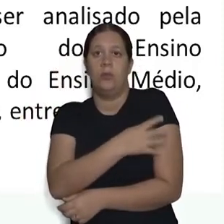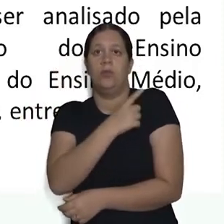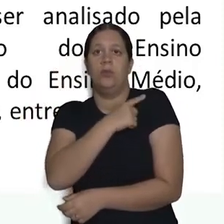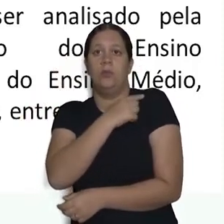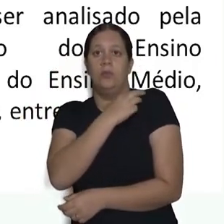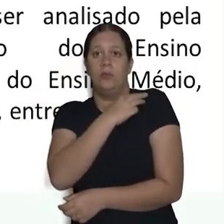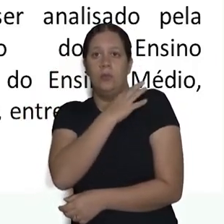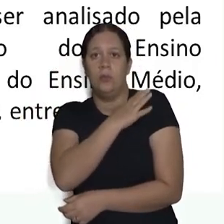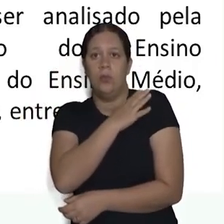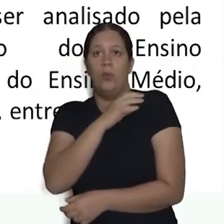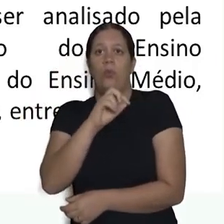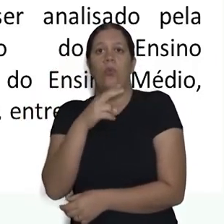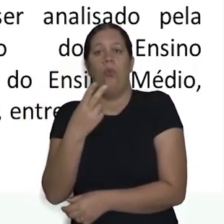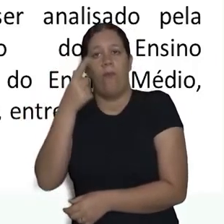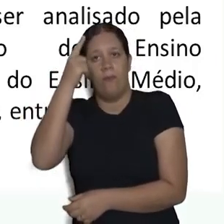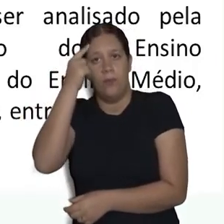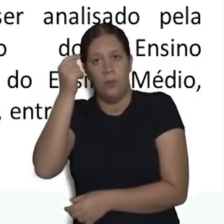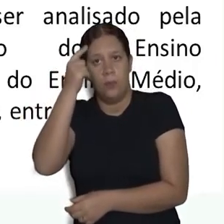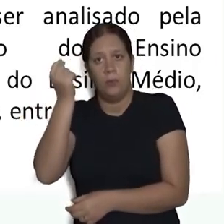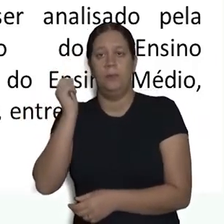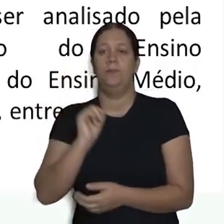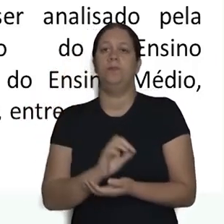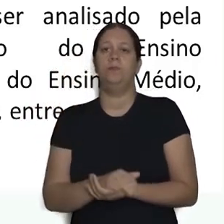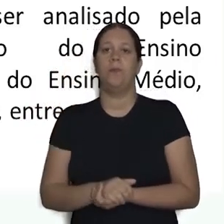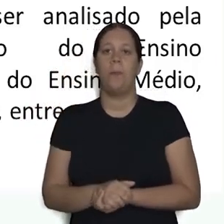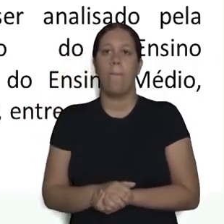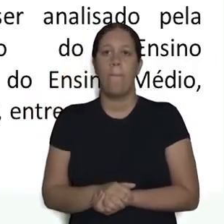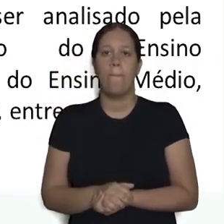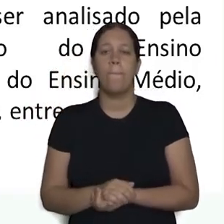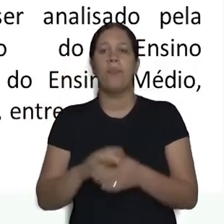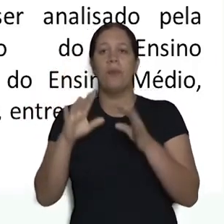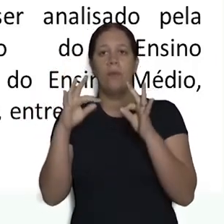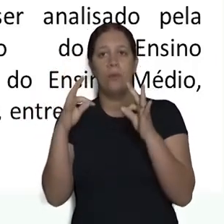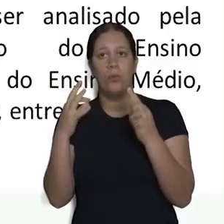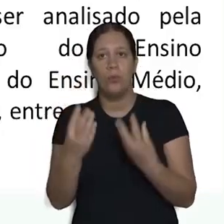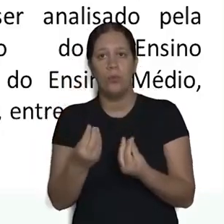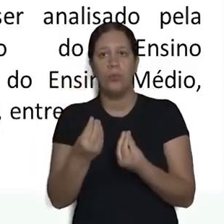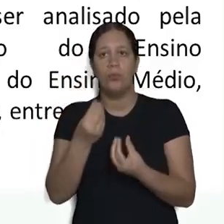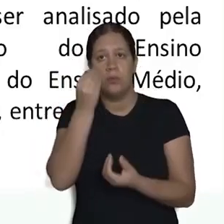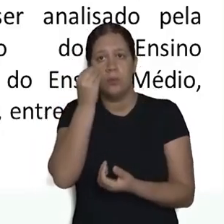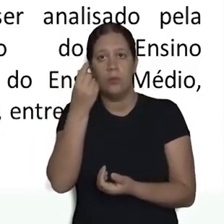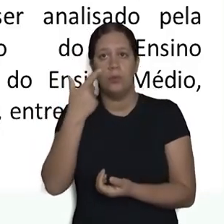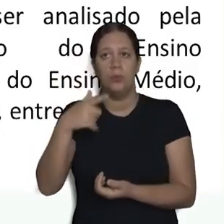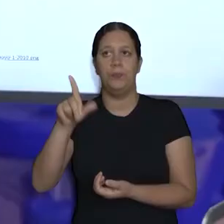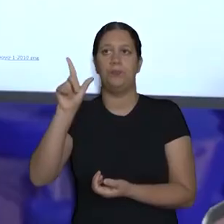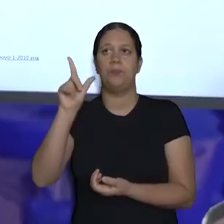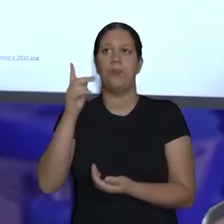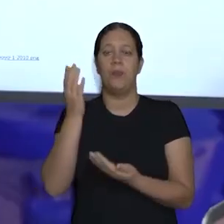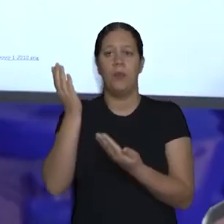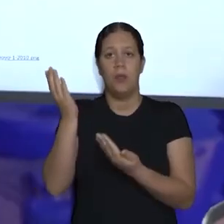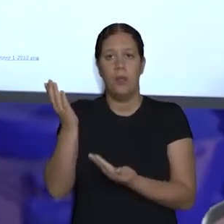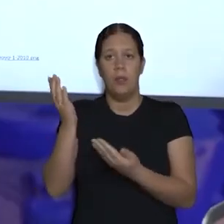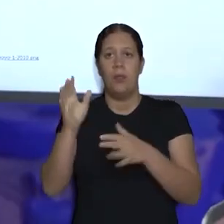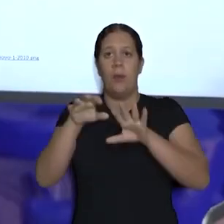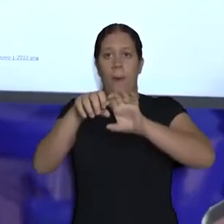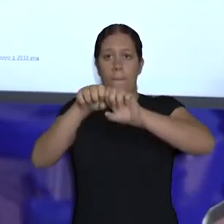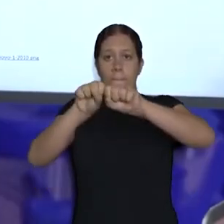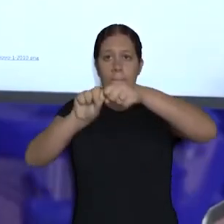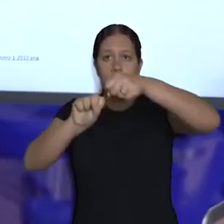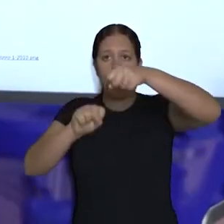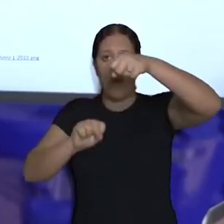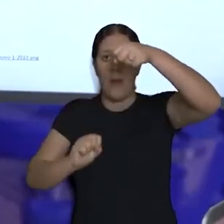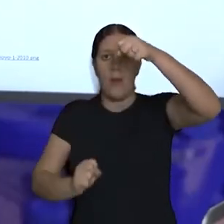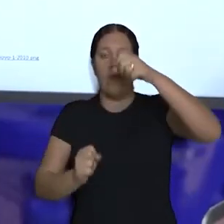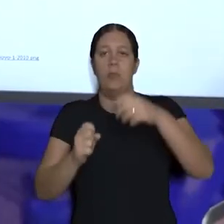médio ou está no nível superior. Determinando tudo isso, entre outros. Aqui está um mapa que a gente vai fazer uma